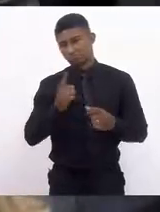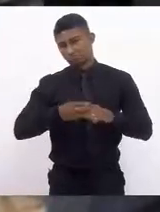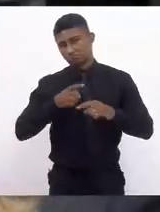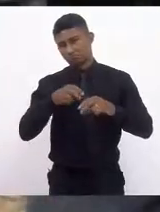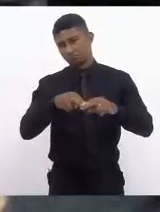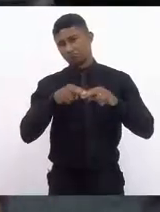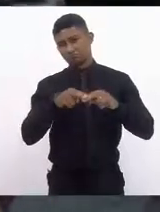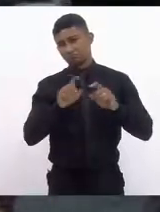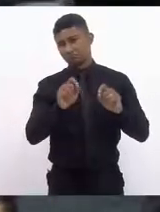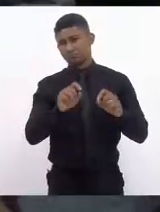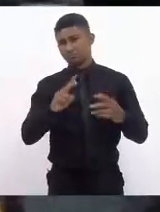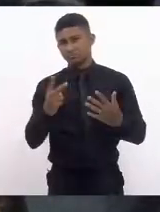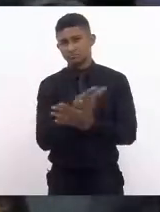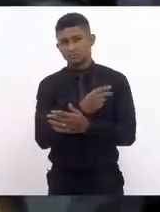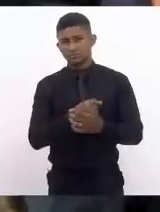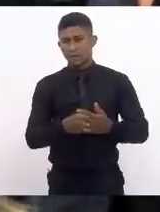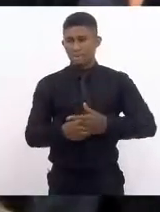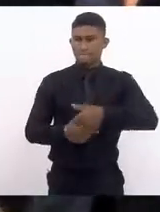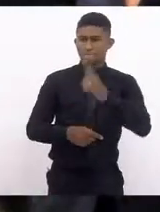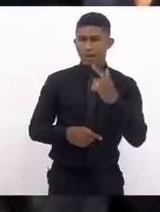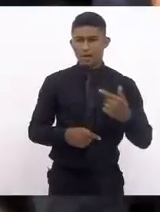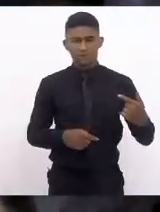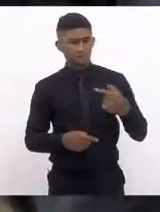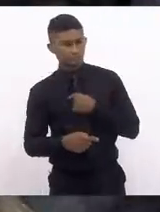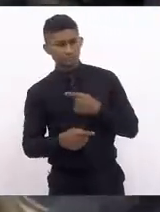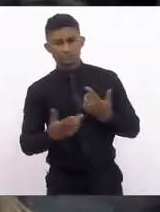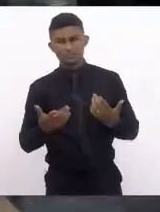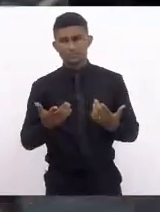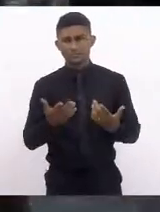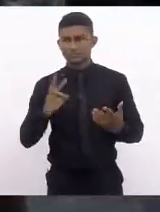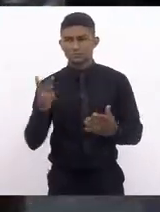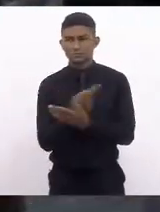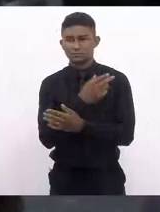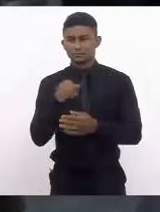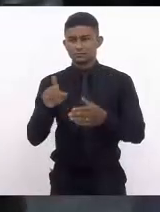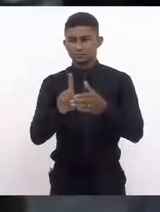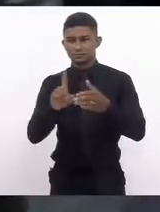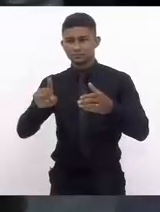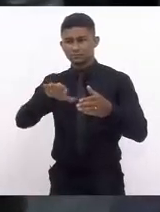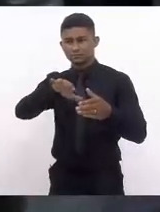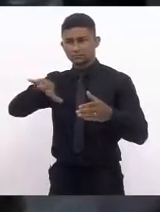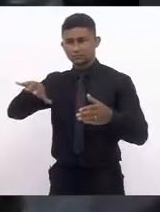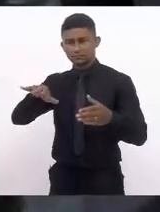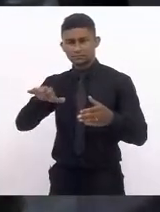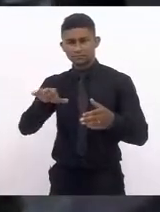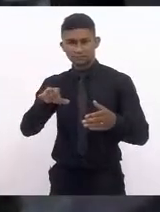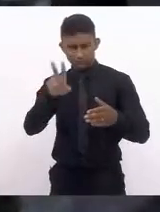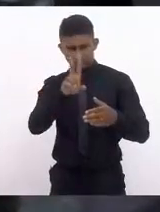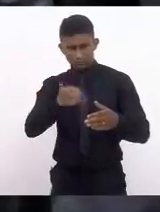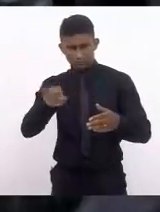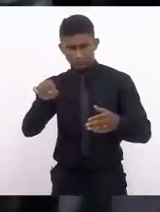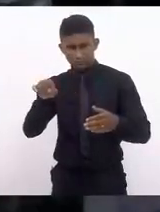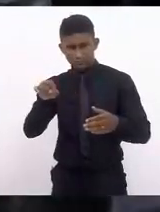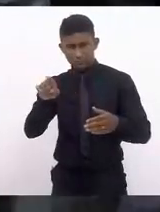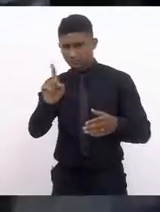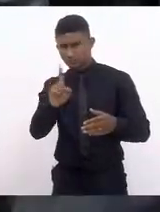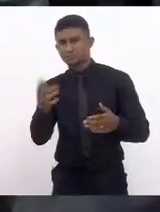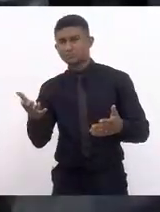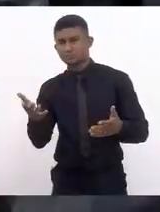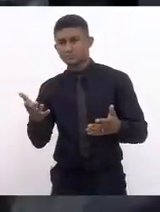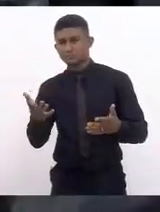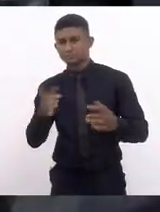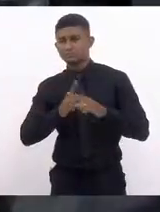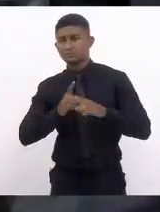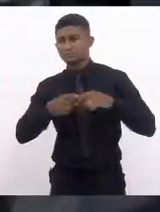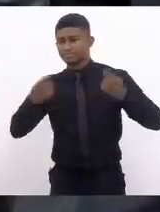tá foram baleados ato de serviço tô na reserva que vão ser alcançados ou não que você tem que fazer parte